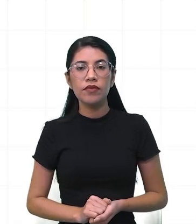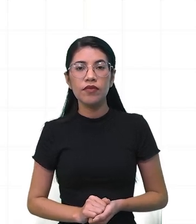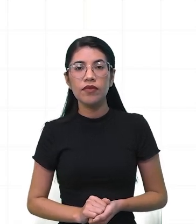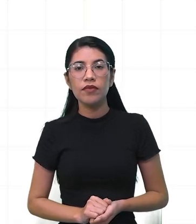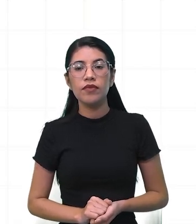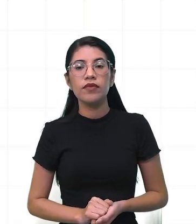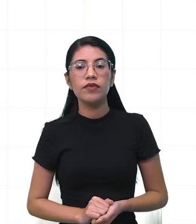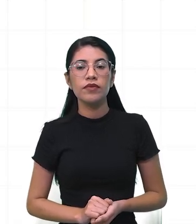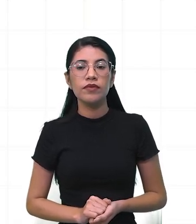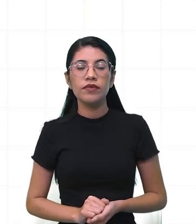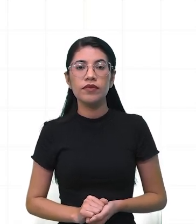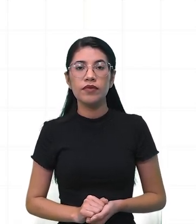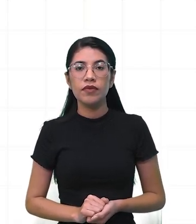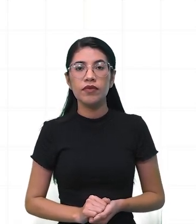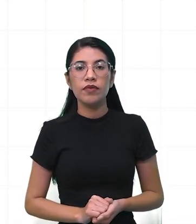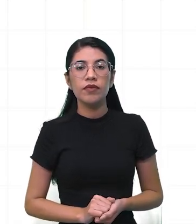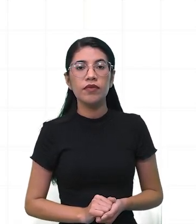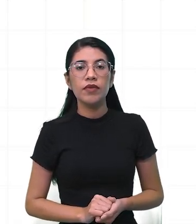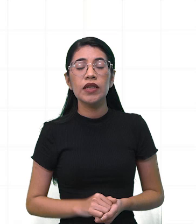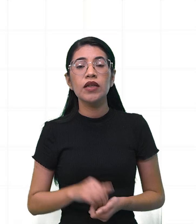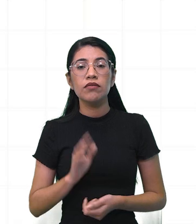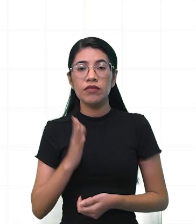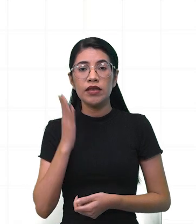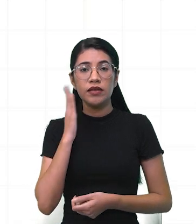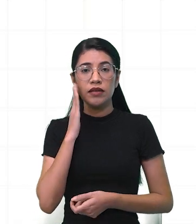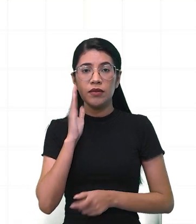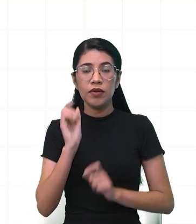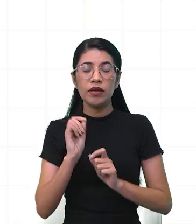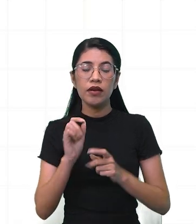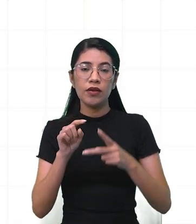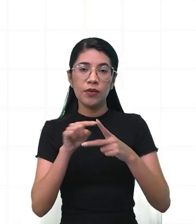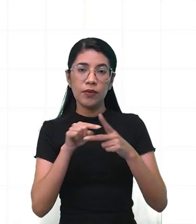Certo? Nós já sabemos que o ângulo raso,